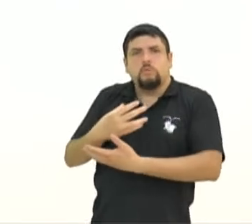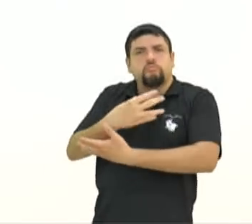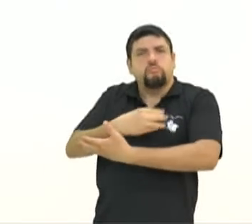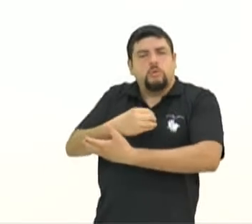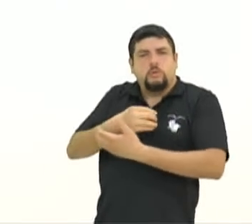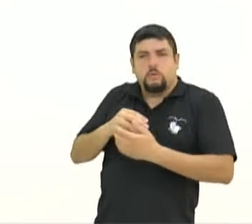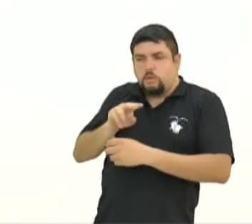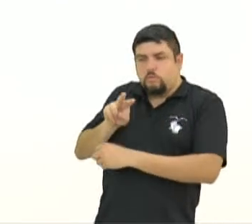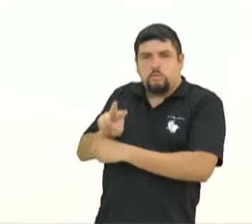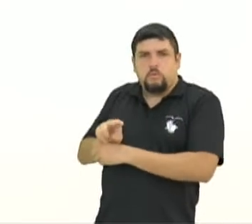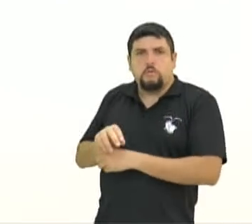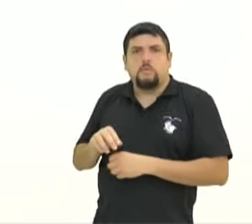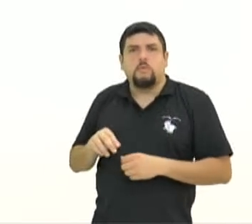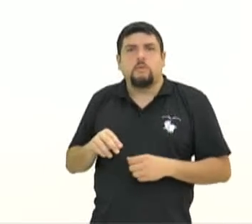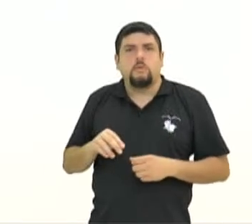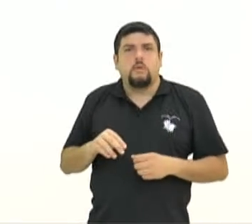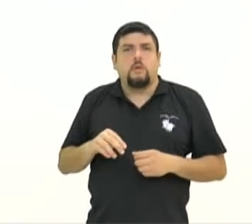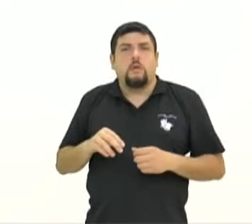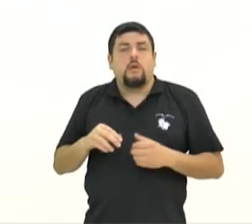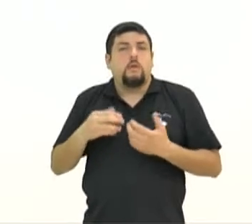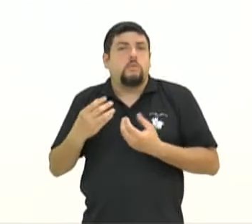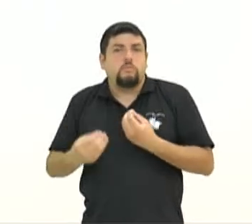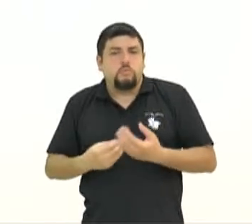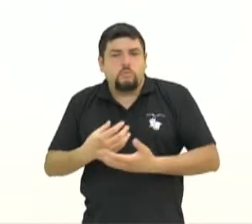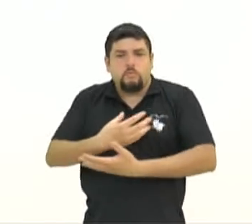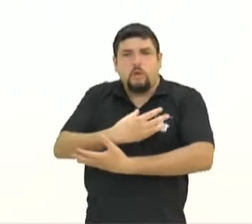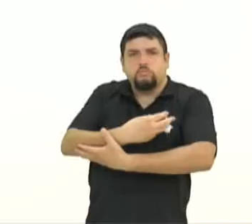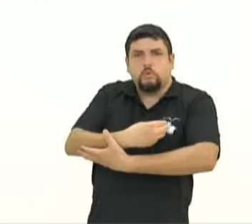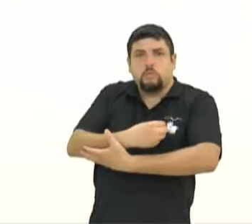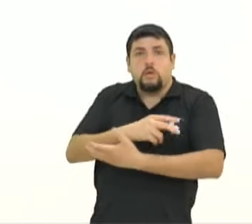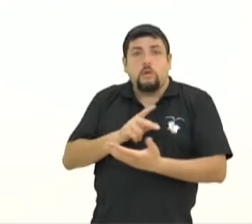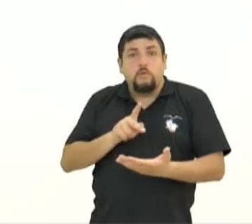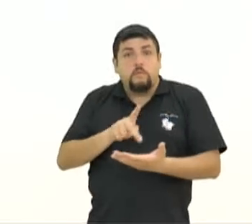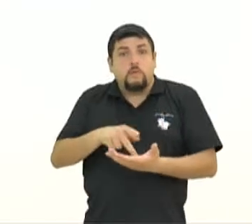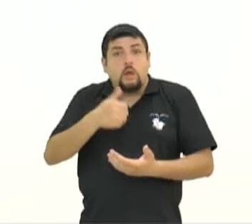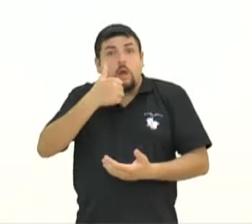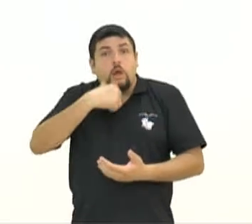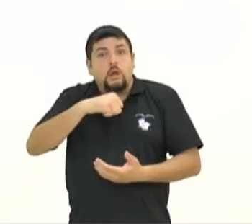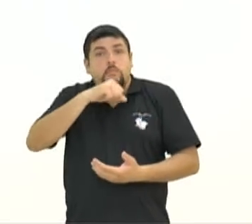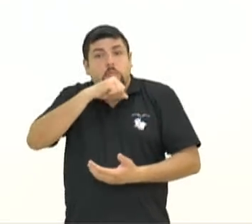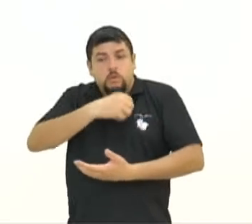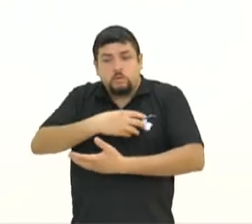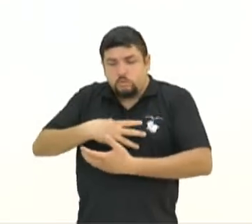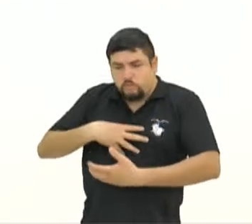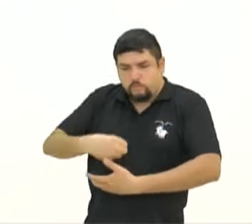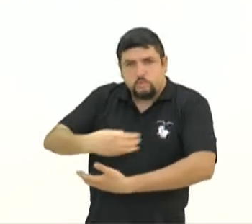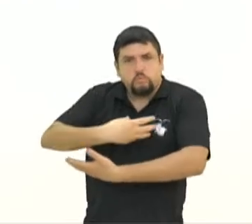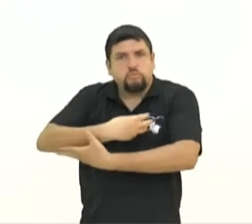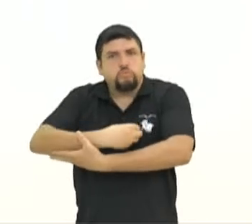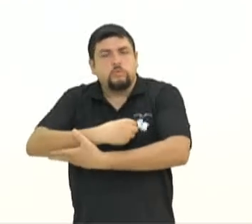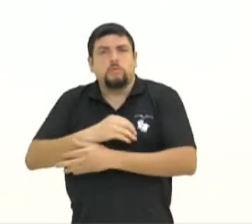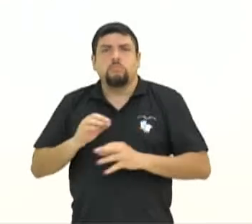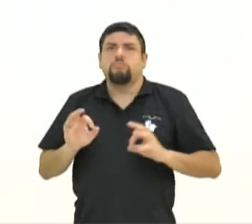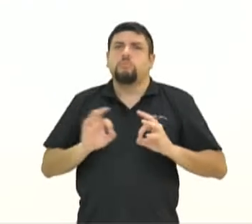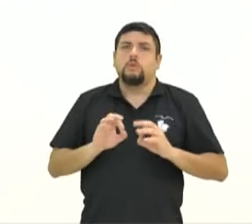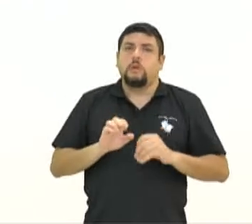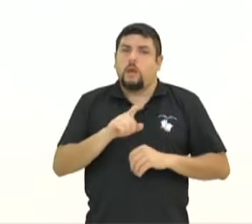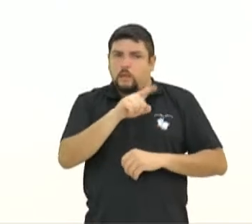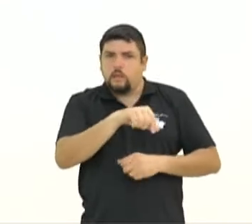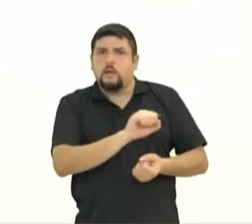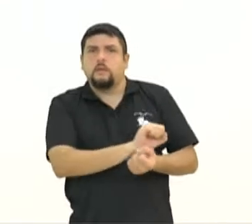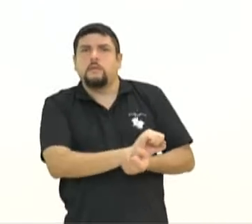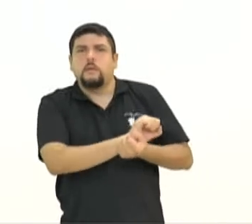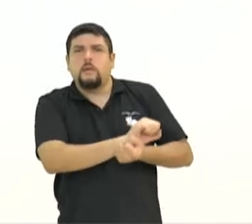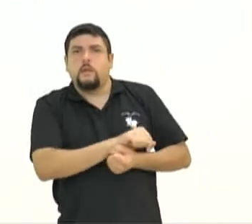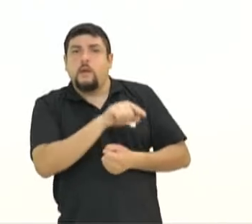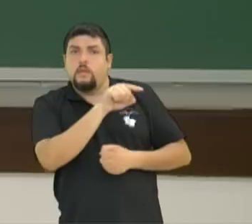se terceirizava essa ação da amamentação. Não era a mãe biológica da criança que amamentava a criança, né? E